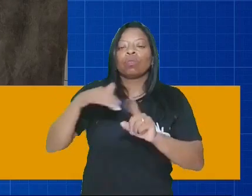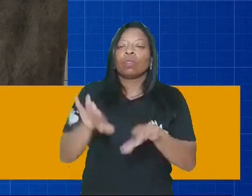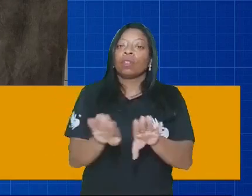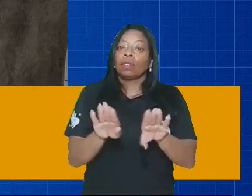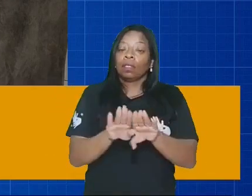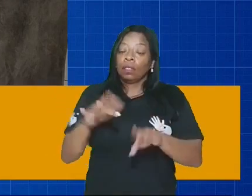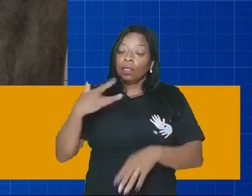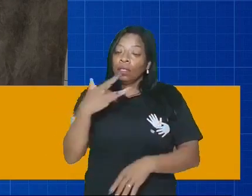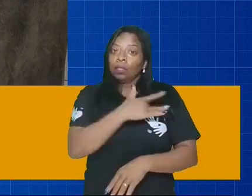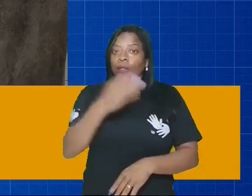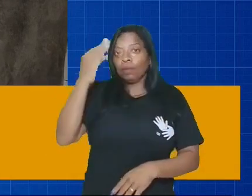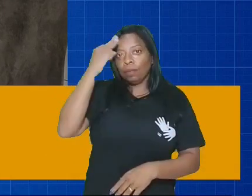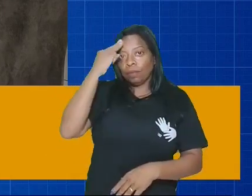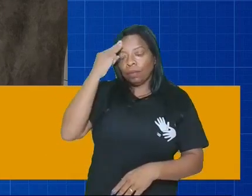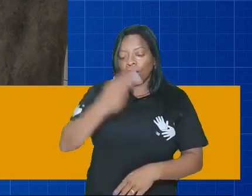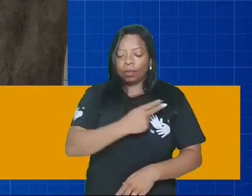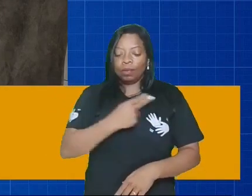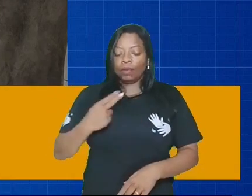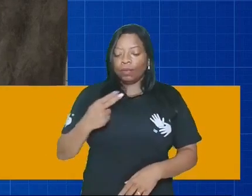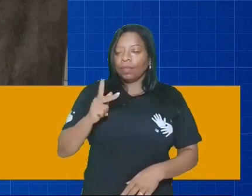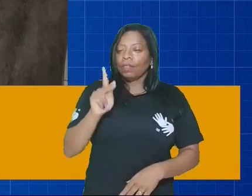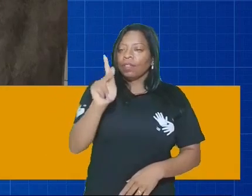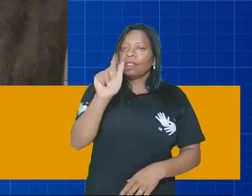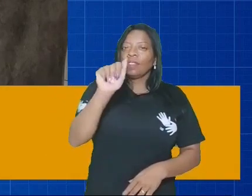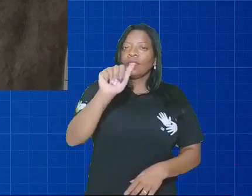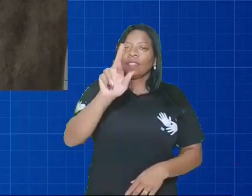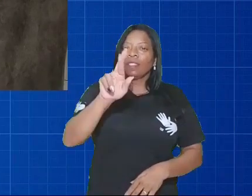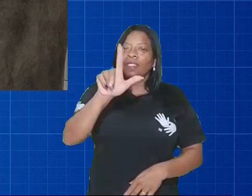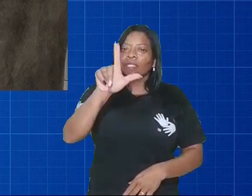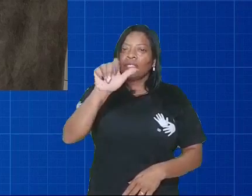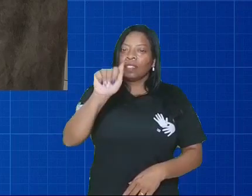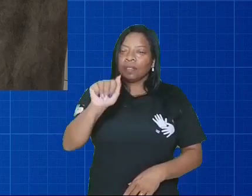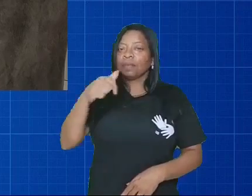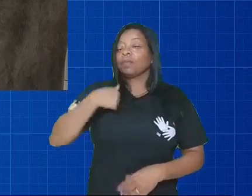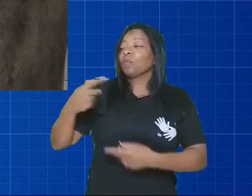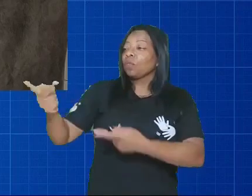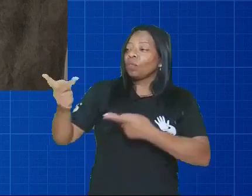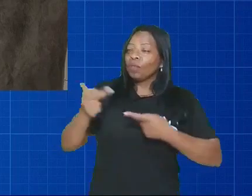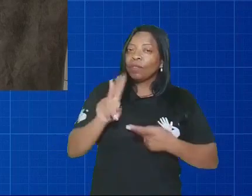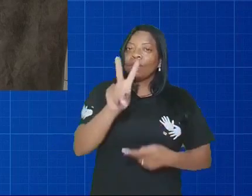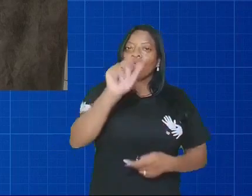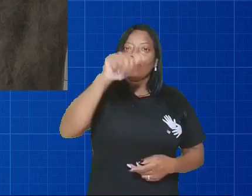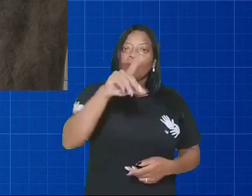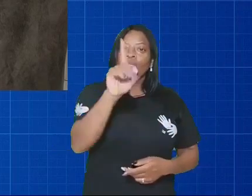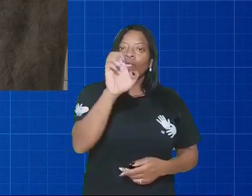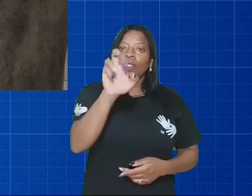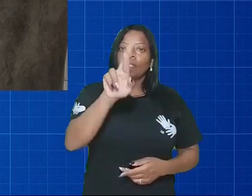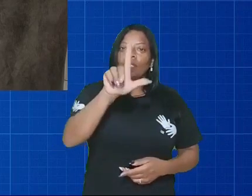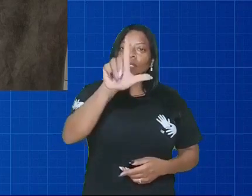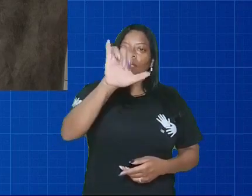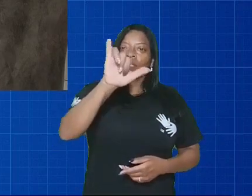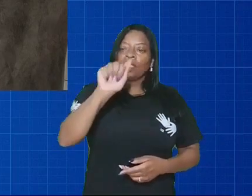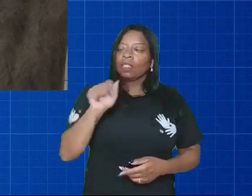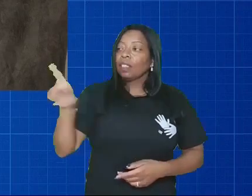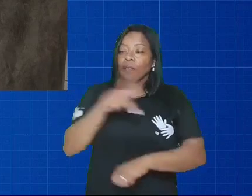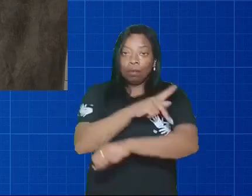professora Carla, da Secretaria de Educação, e eu tenho aqui como convidada a Vanderleia. A Vanderleia é pedagoga e atualmente ela compõe a